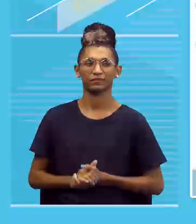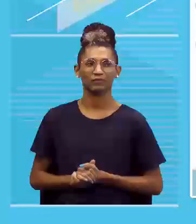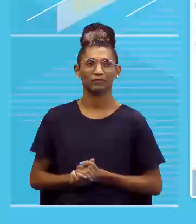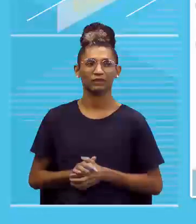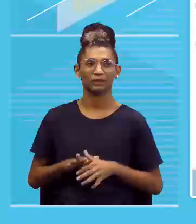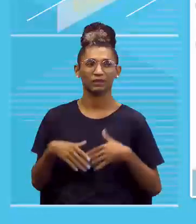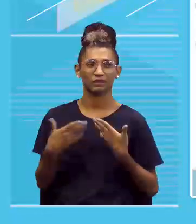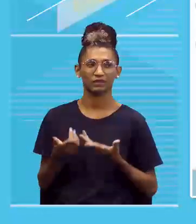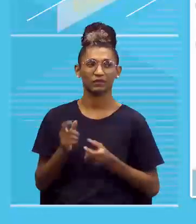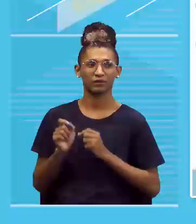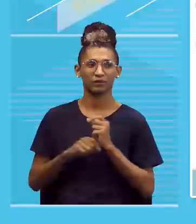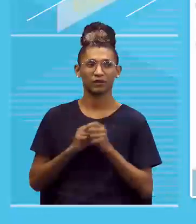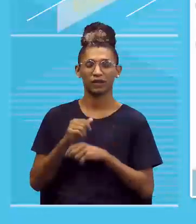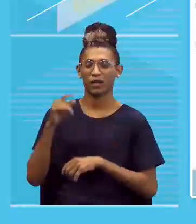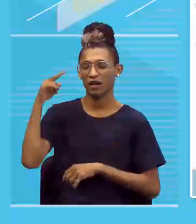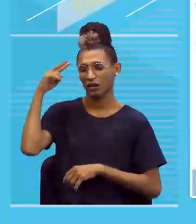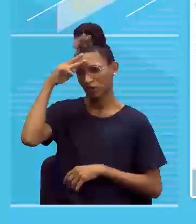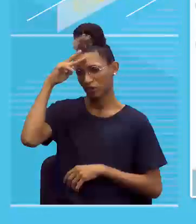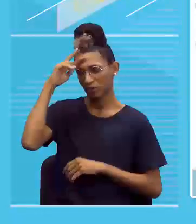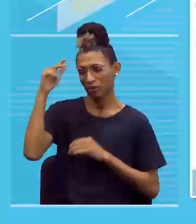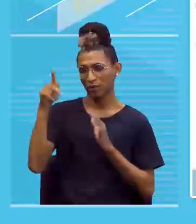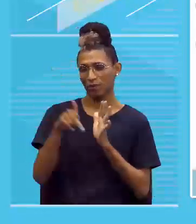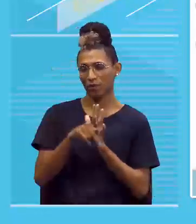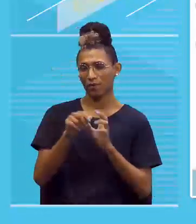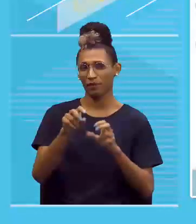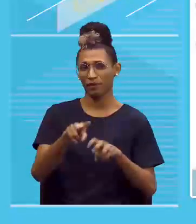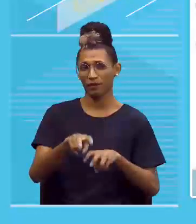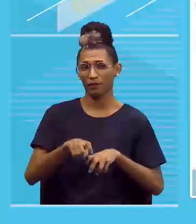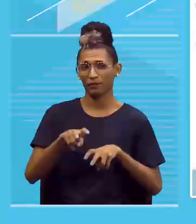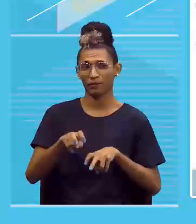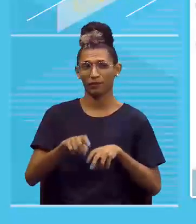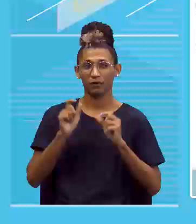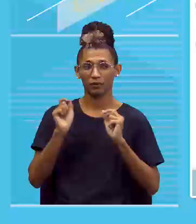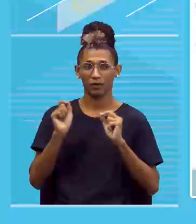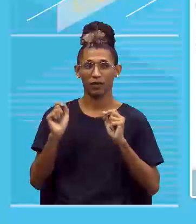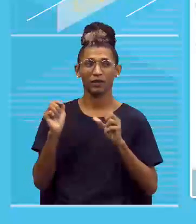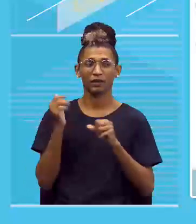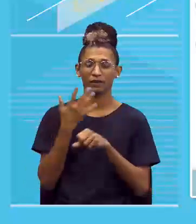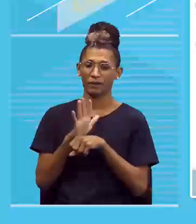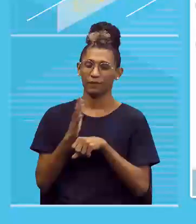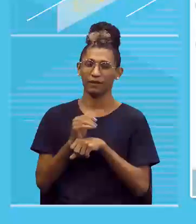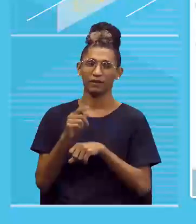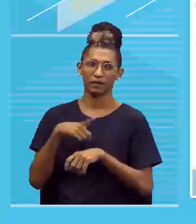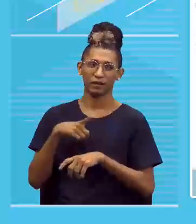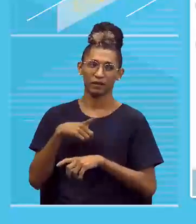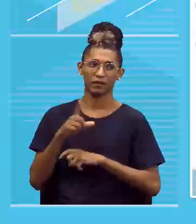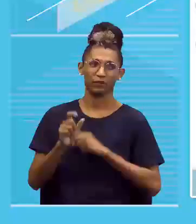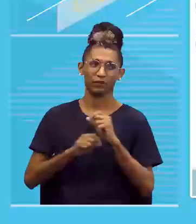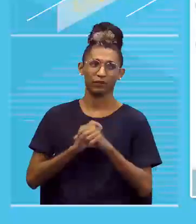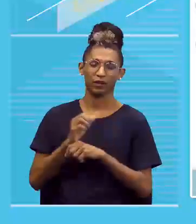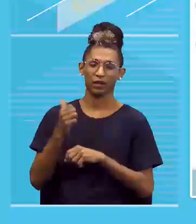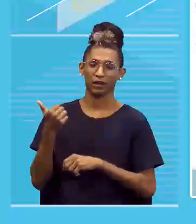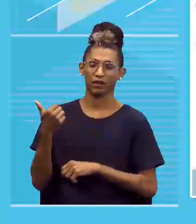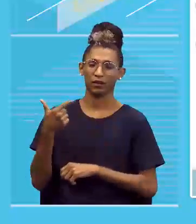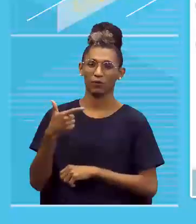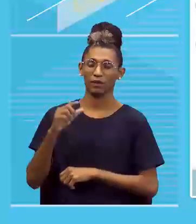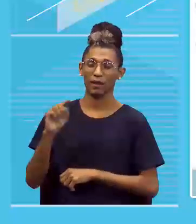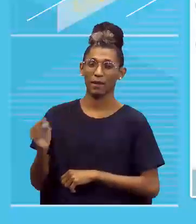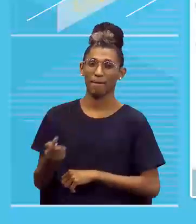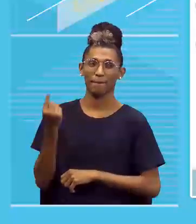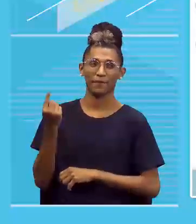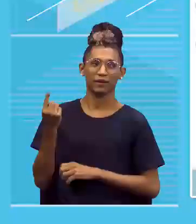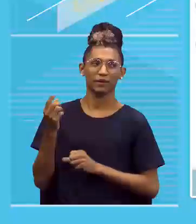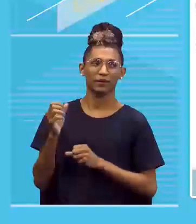a história da Agricultura sugere que essa prática existe há mais de 12 mil anos